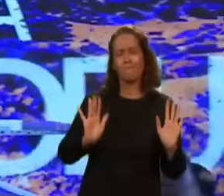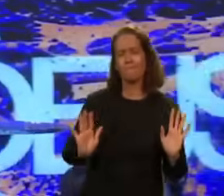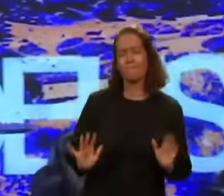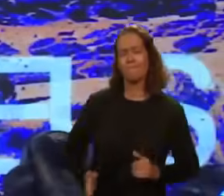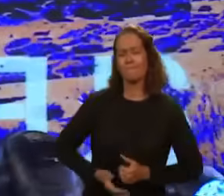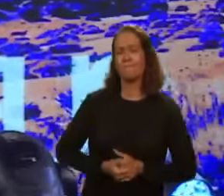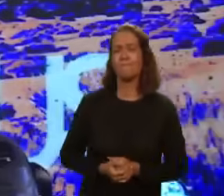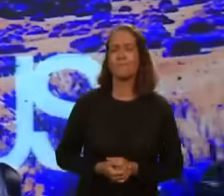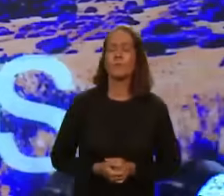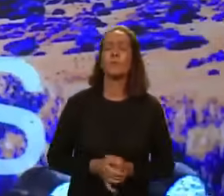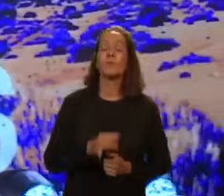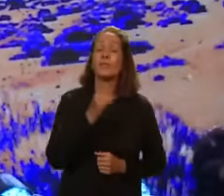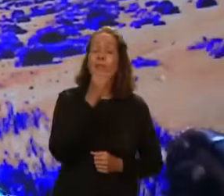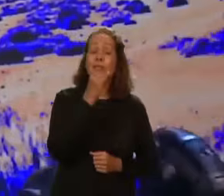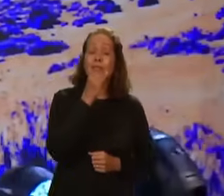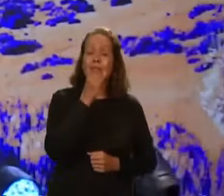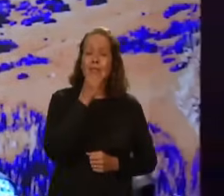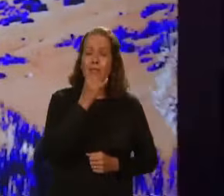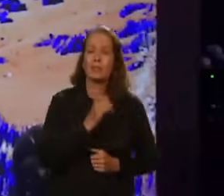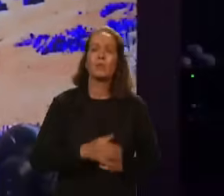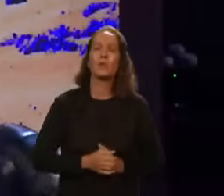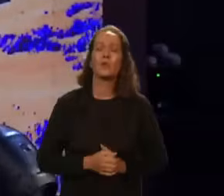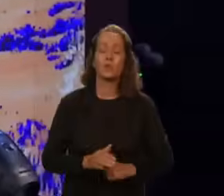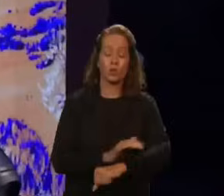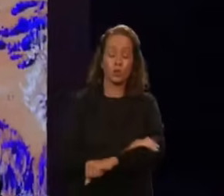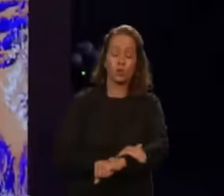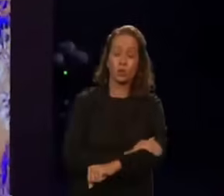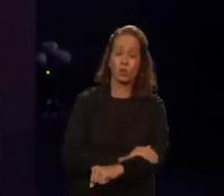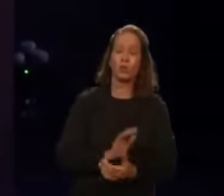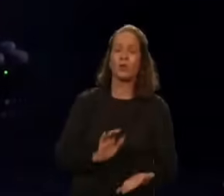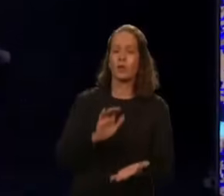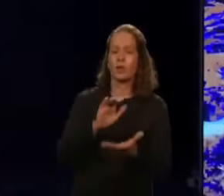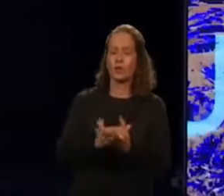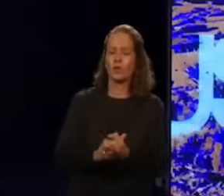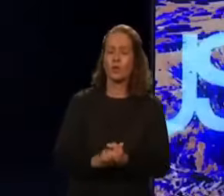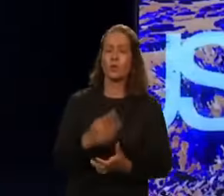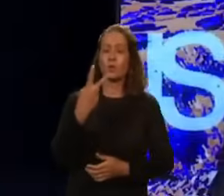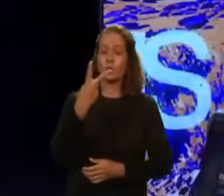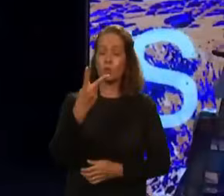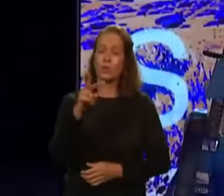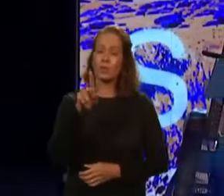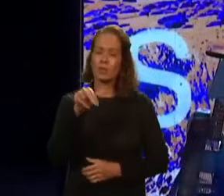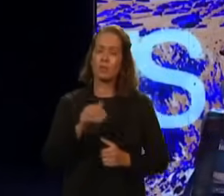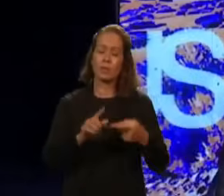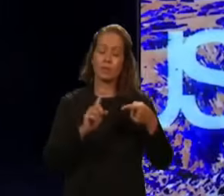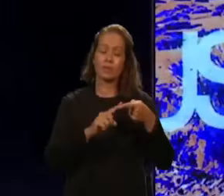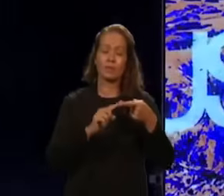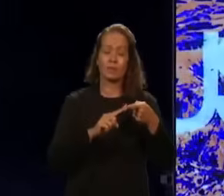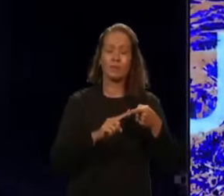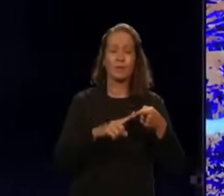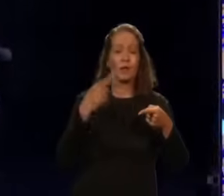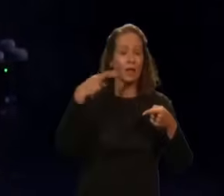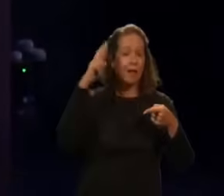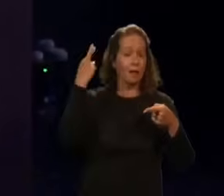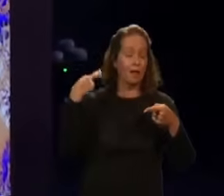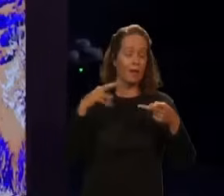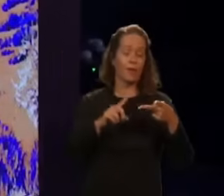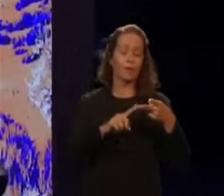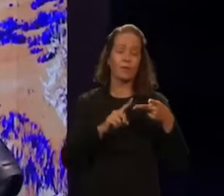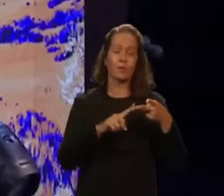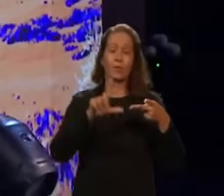Vou te dar um exemplo na Bíblia. Jacó casou com duas irmãs, Raquel e Lia. Ele não gostava de Lia, ele queria